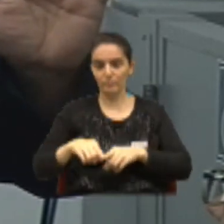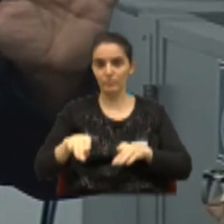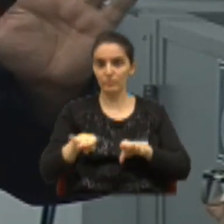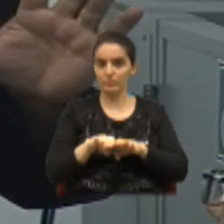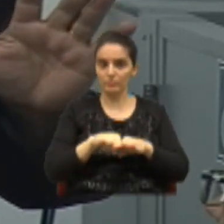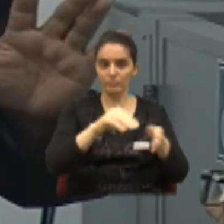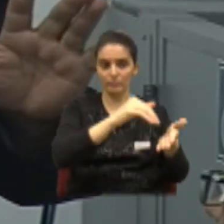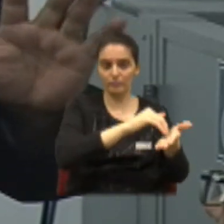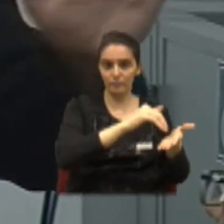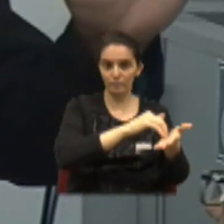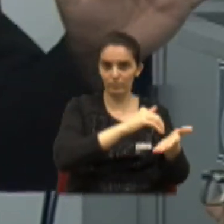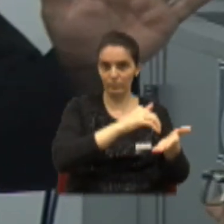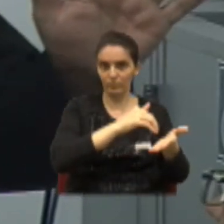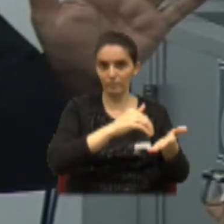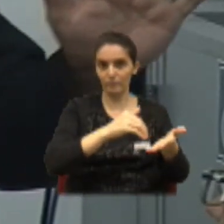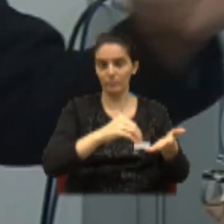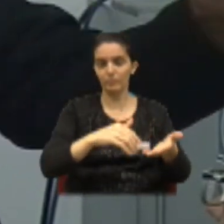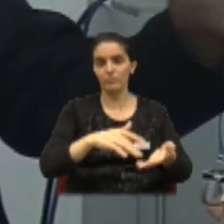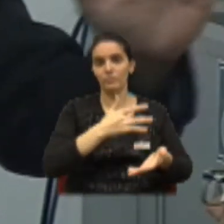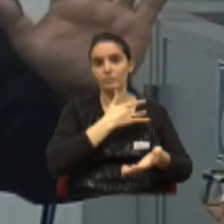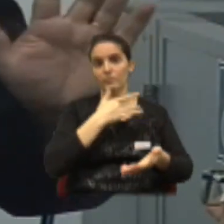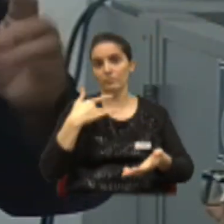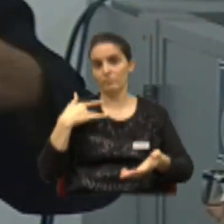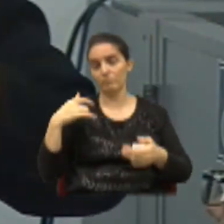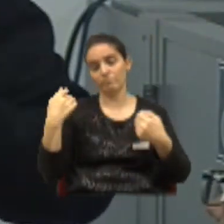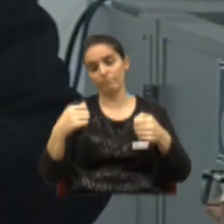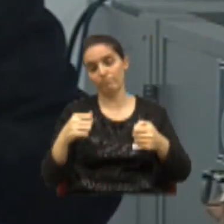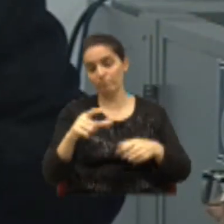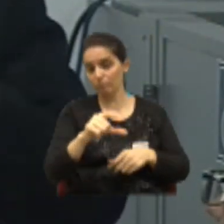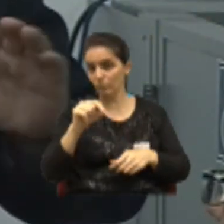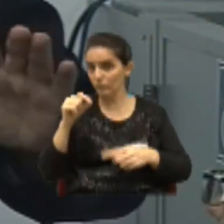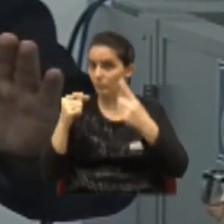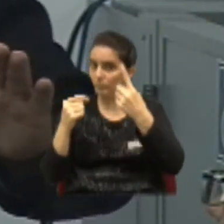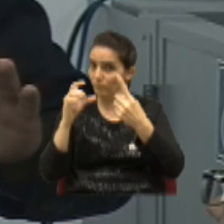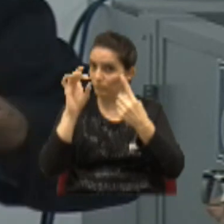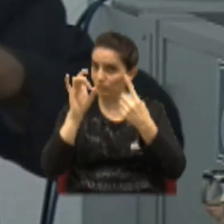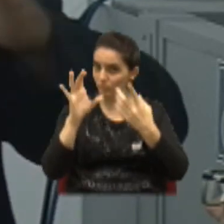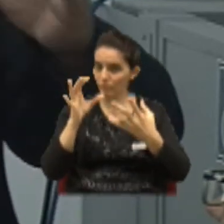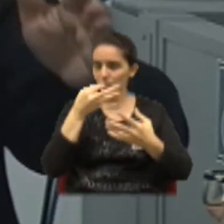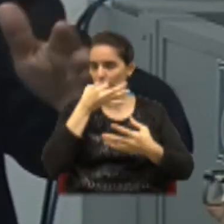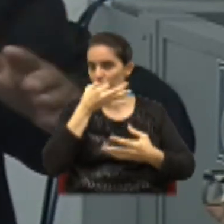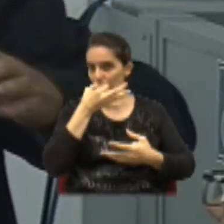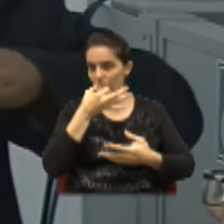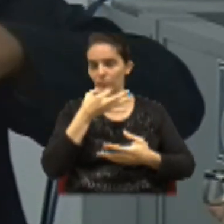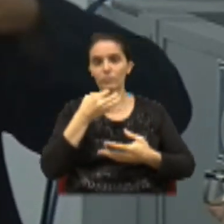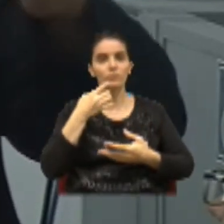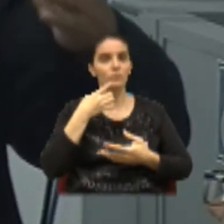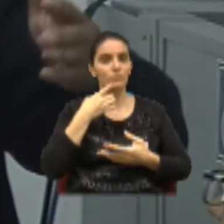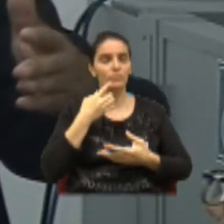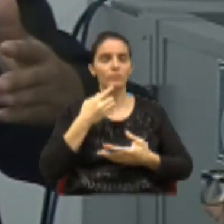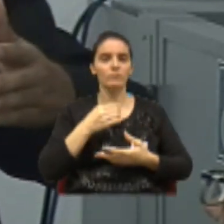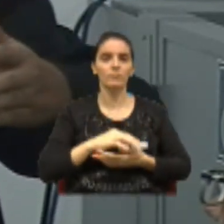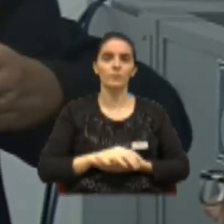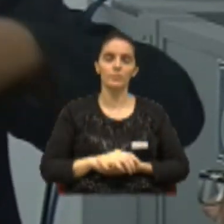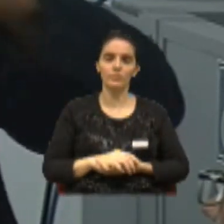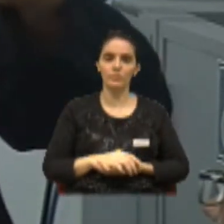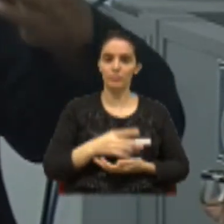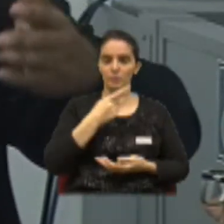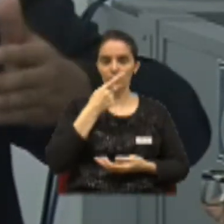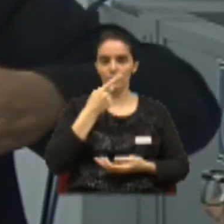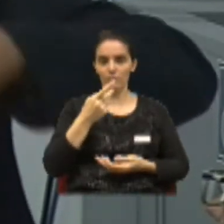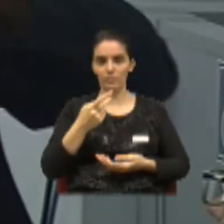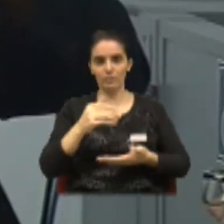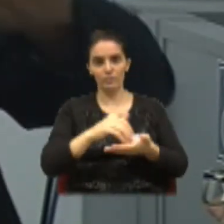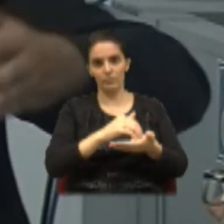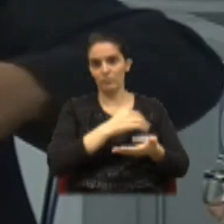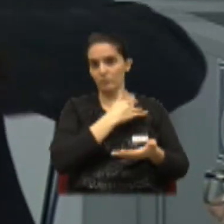acredito que demanda ele escolher uma, na minha opinião. Se ele falar para mim hoje aqui, até para nós aqui, falar sou secretário